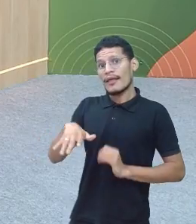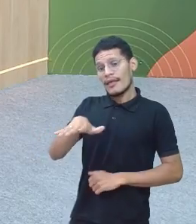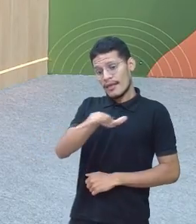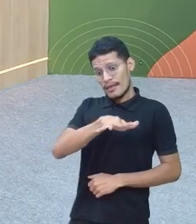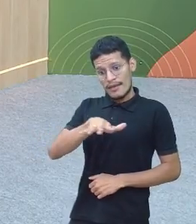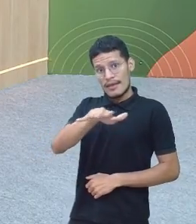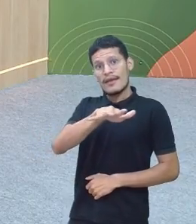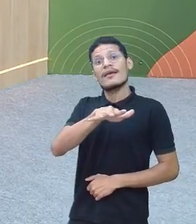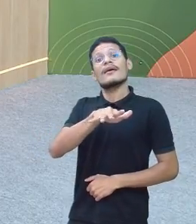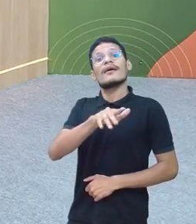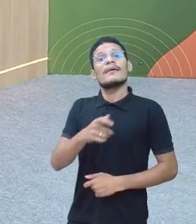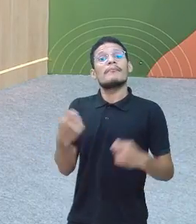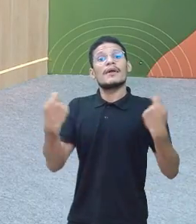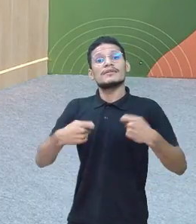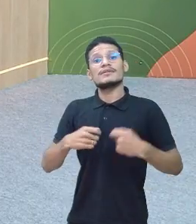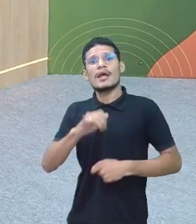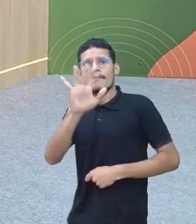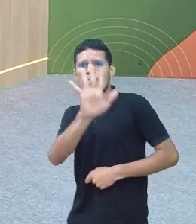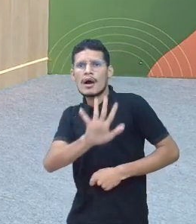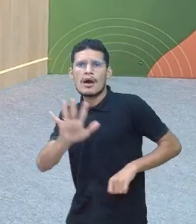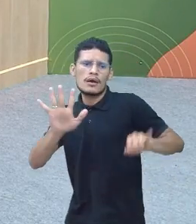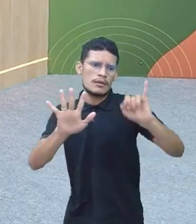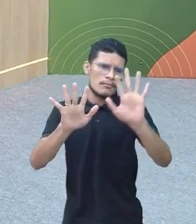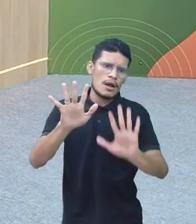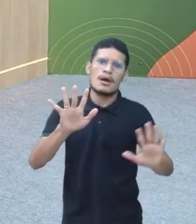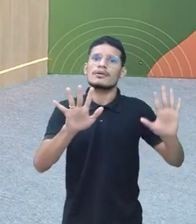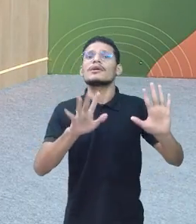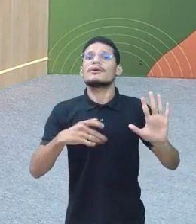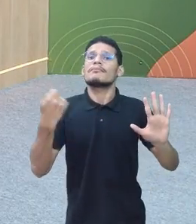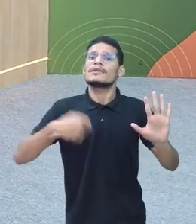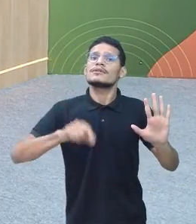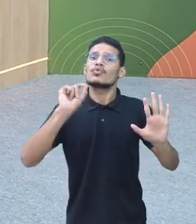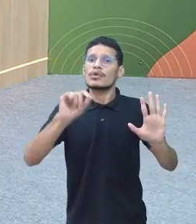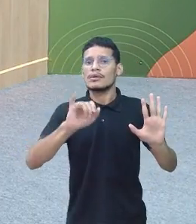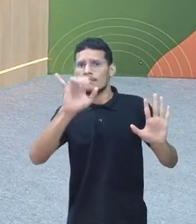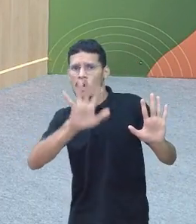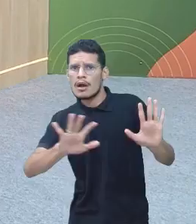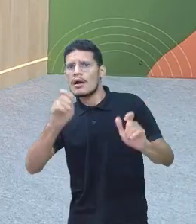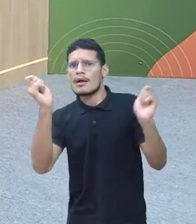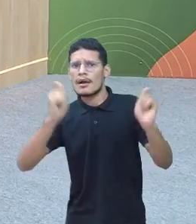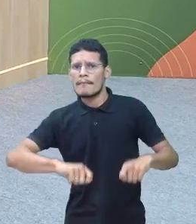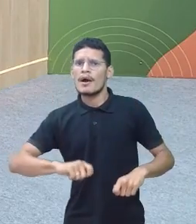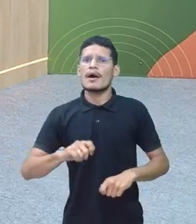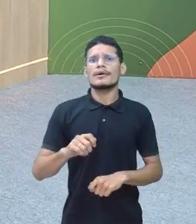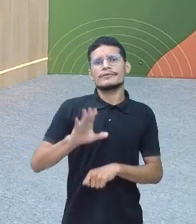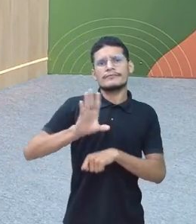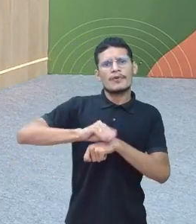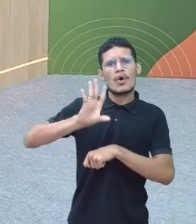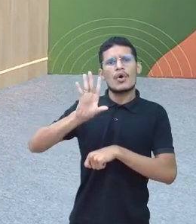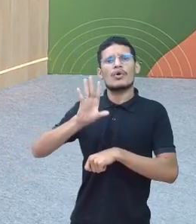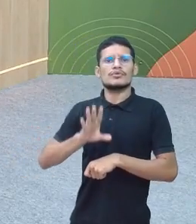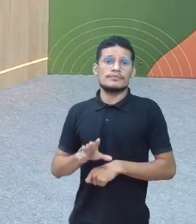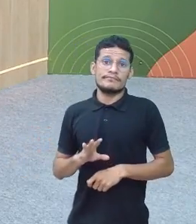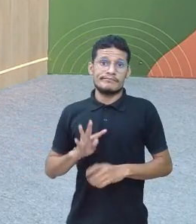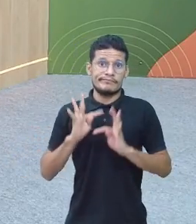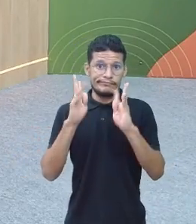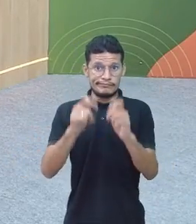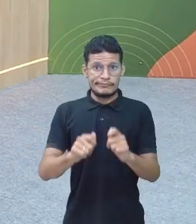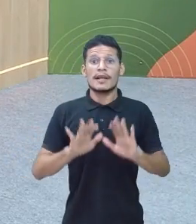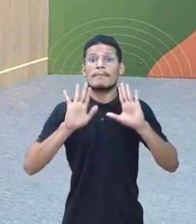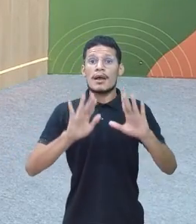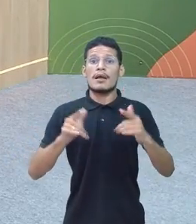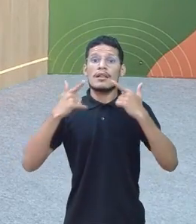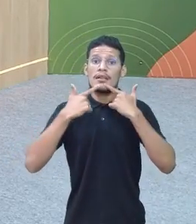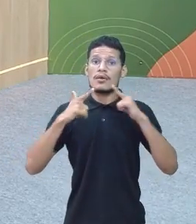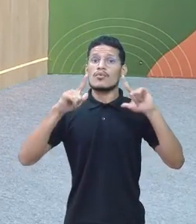vai precisar de recurso imagético. O que significa isso? Que vai precisar da imagem, da fotografia, da ilustração. Contudo, a